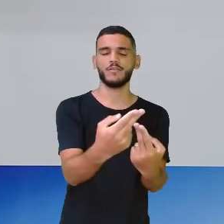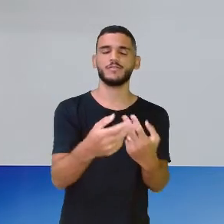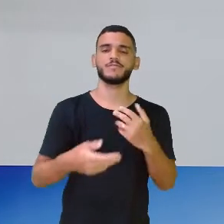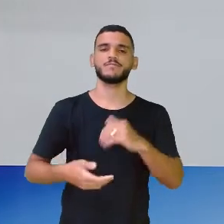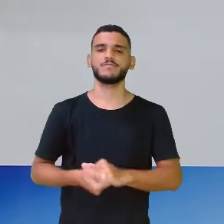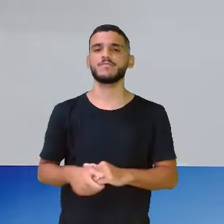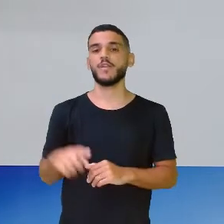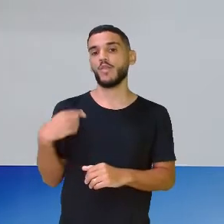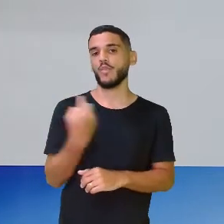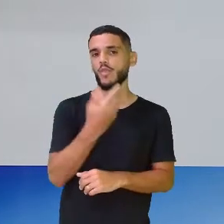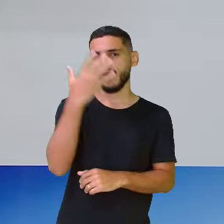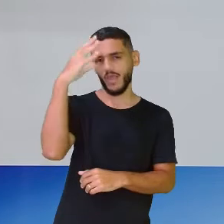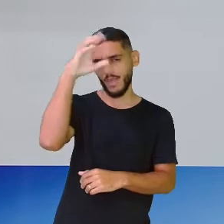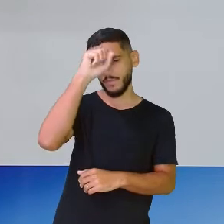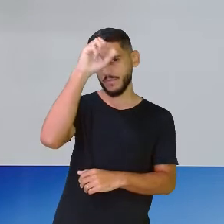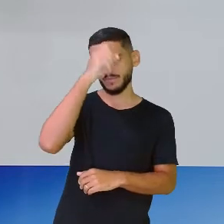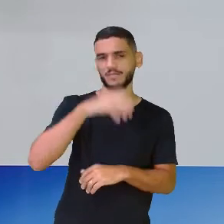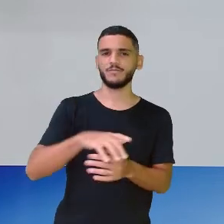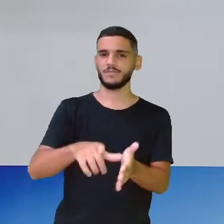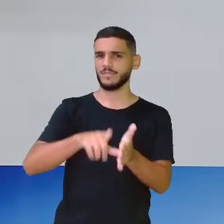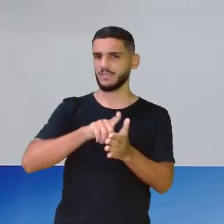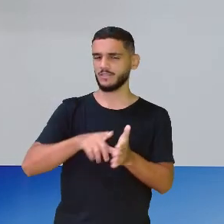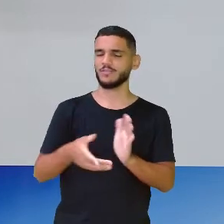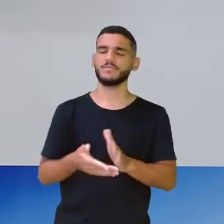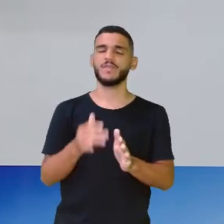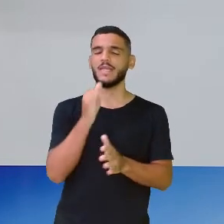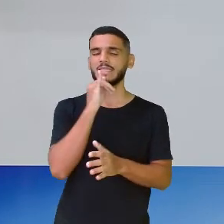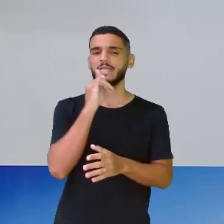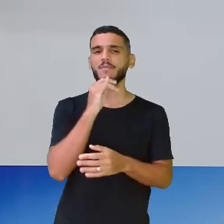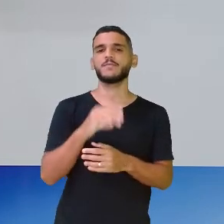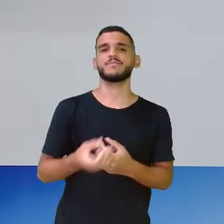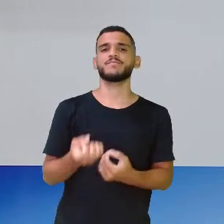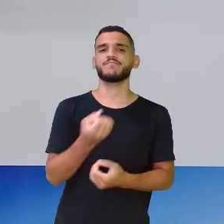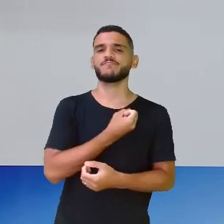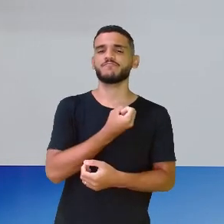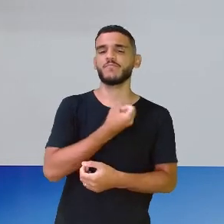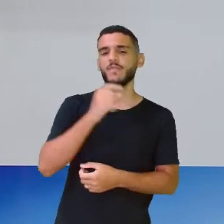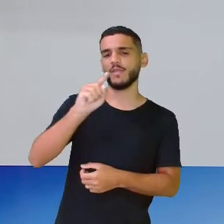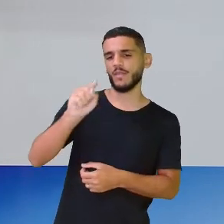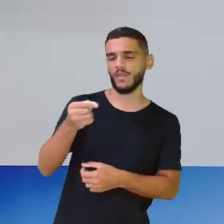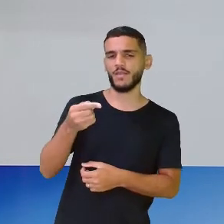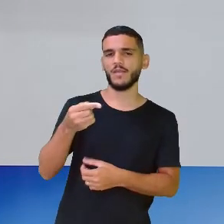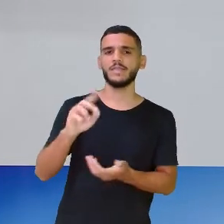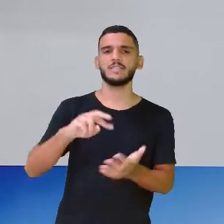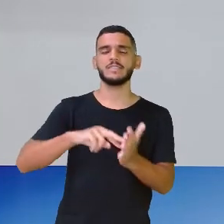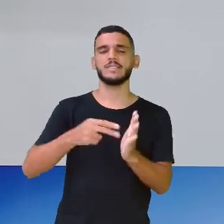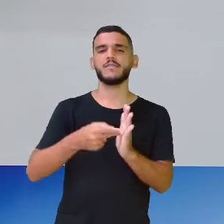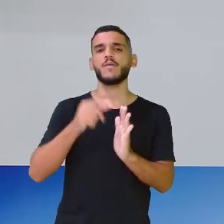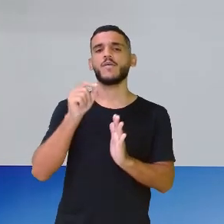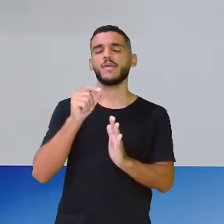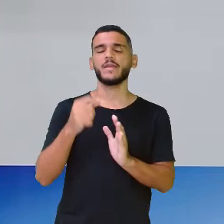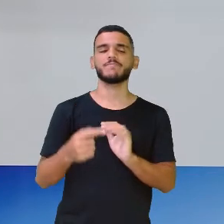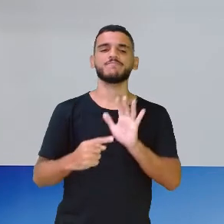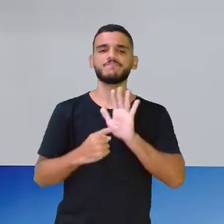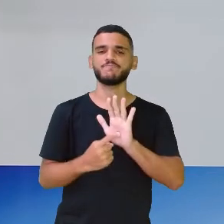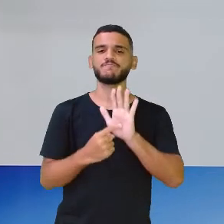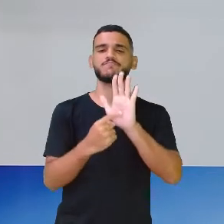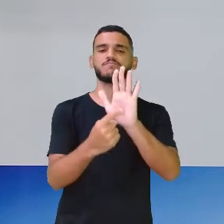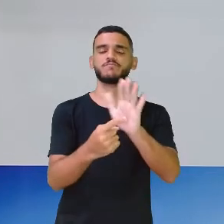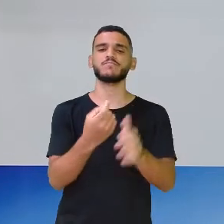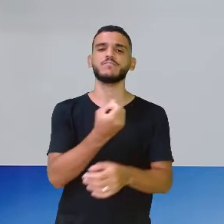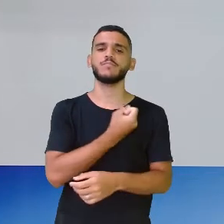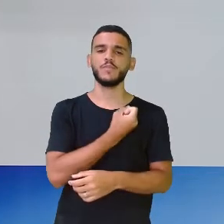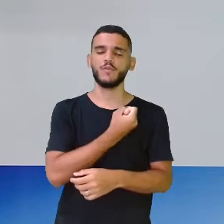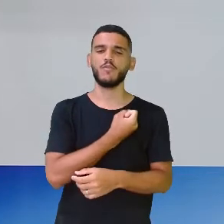aprendeu? Quando a gente trabalha números decimais, por exemplo, a gente pode representar um número tanto na